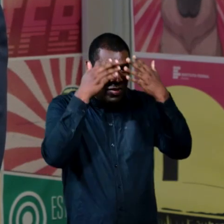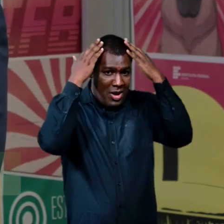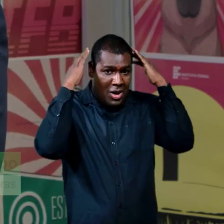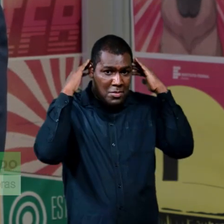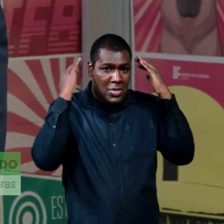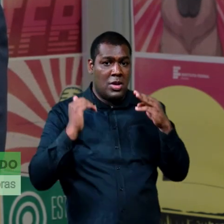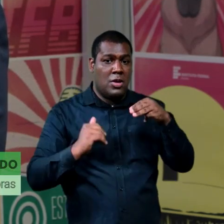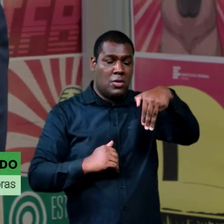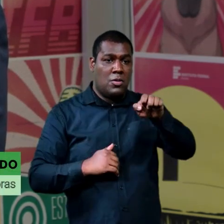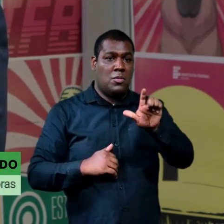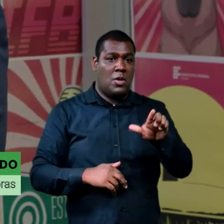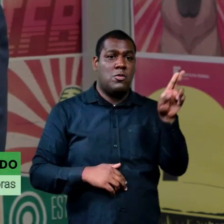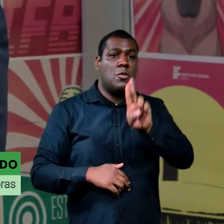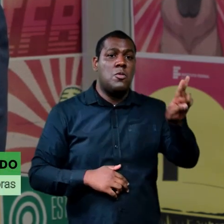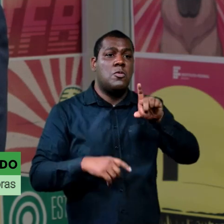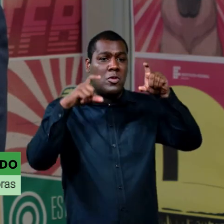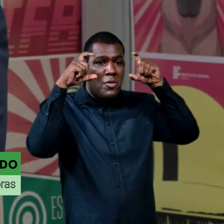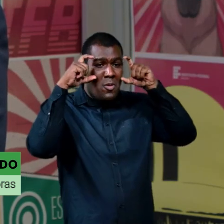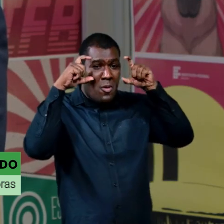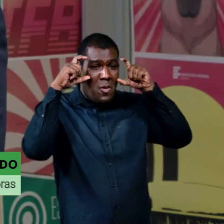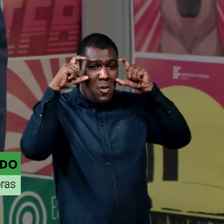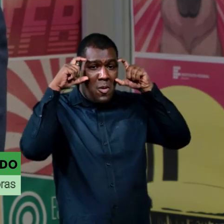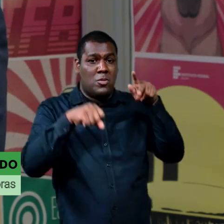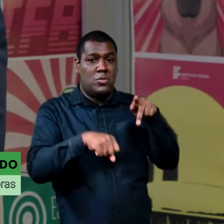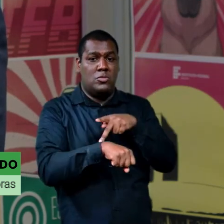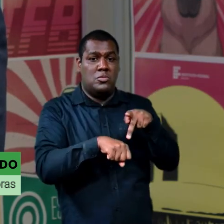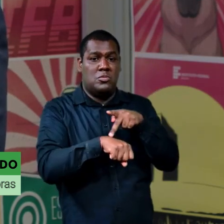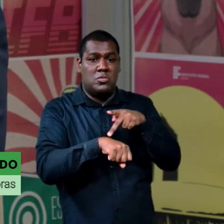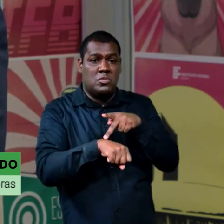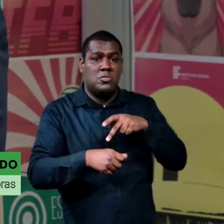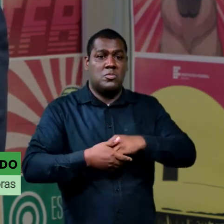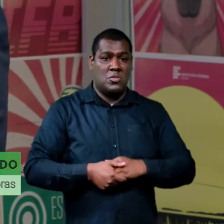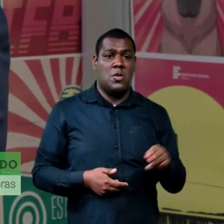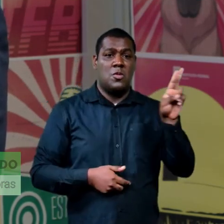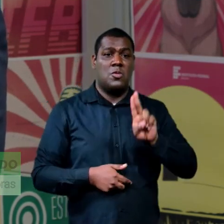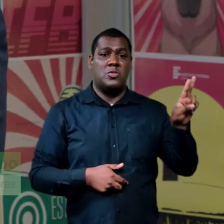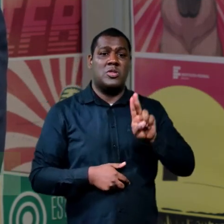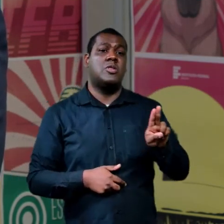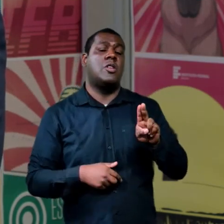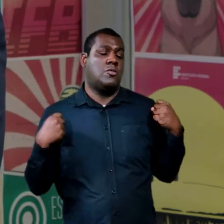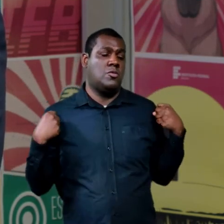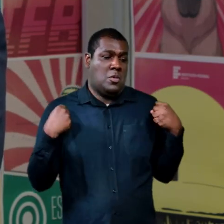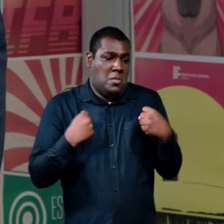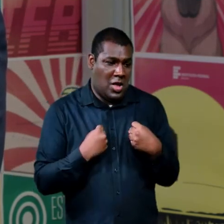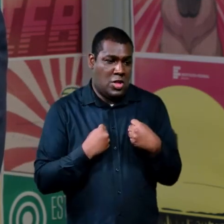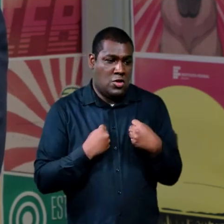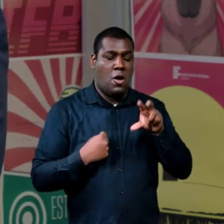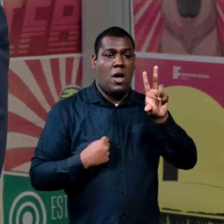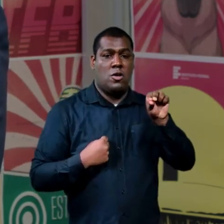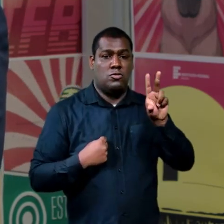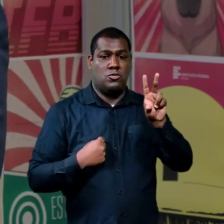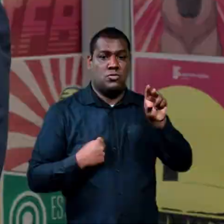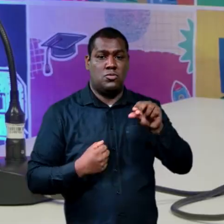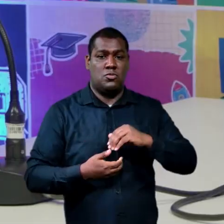estou usando um óculos com aro preto, estou com uma camisa e um paletó azul.